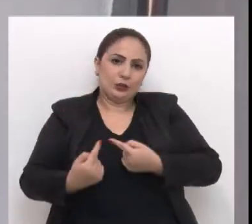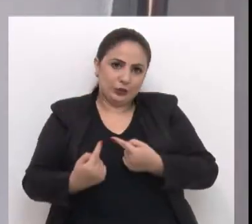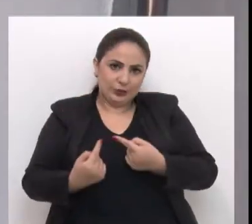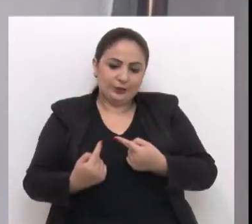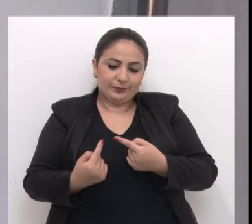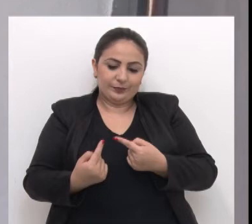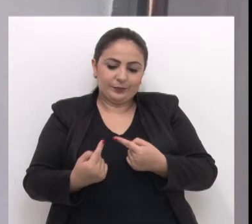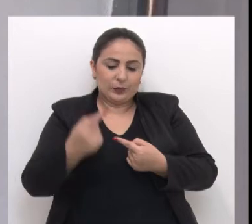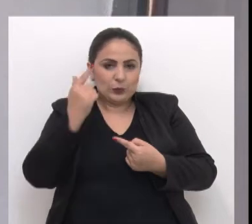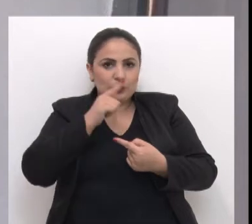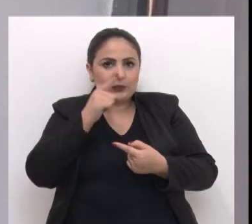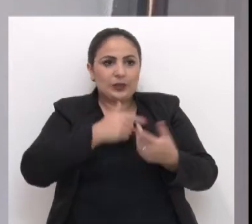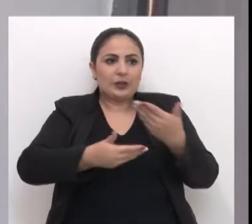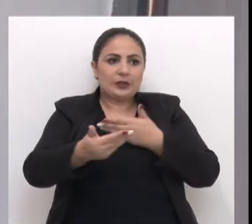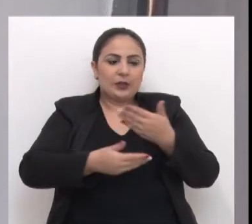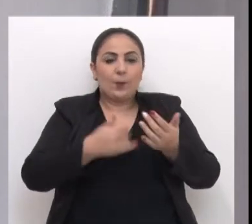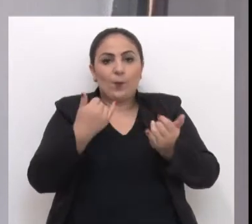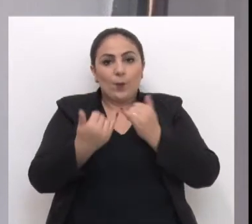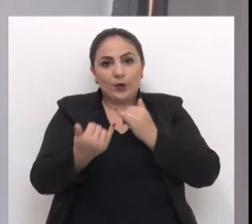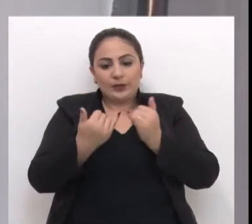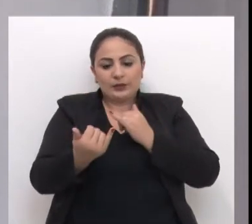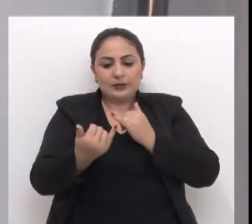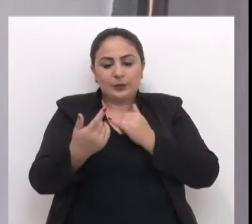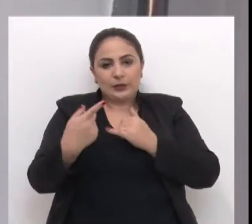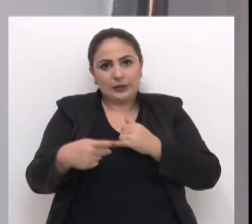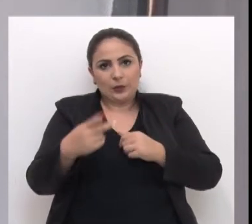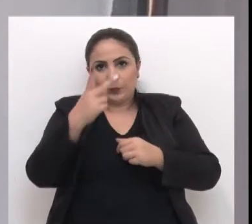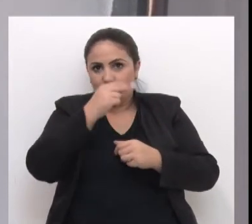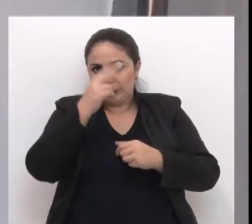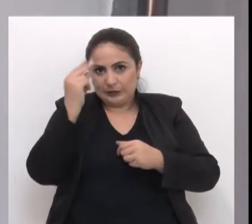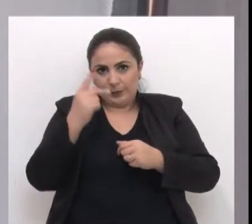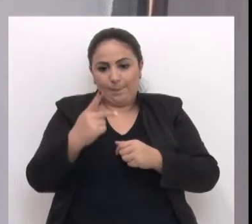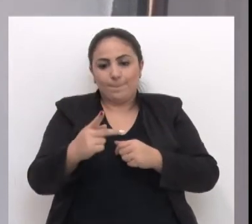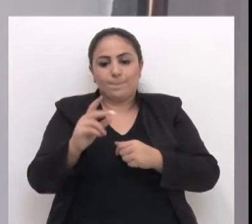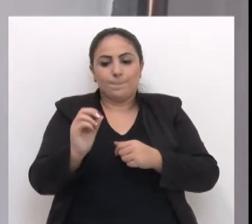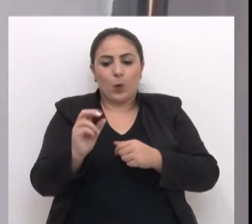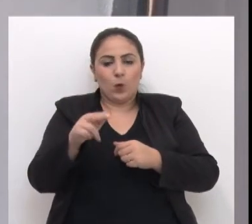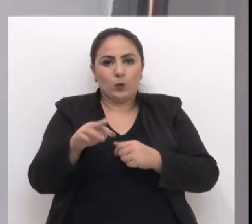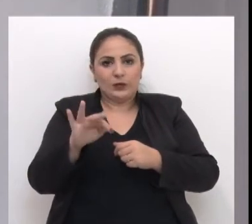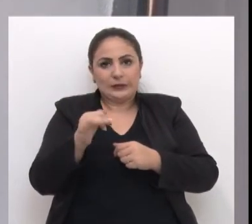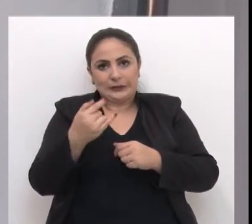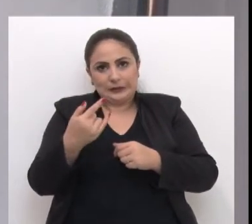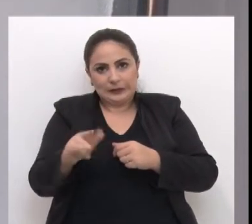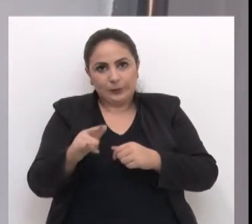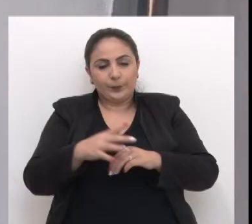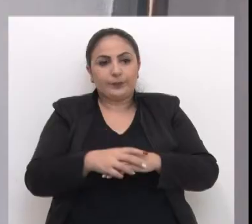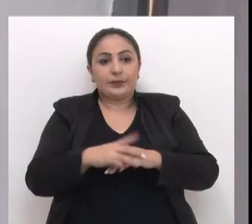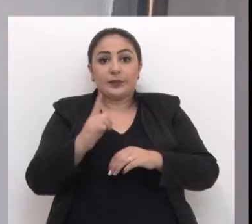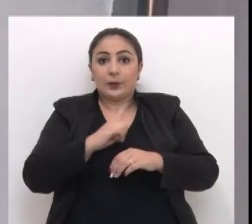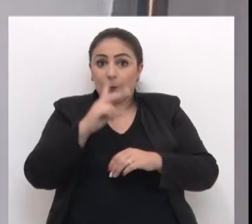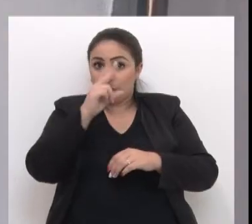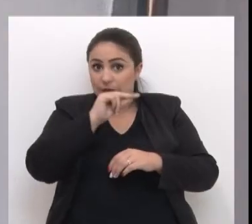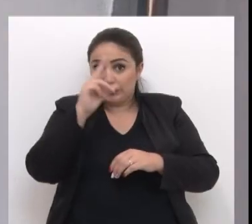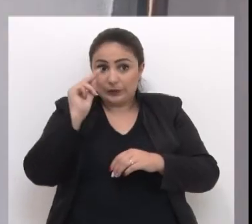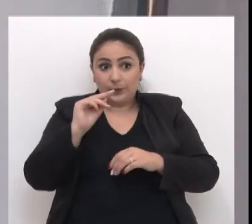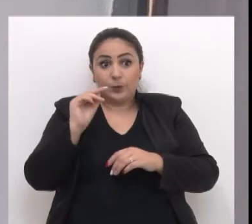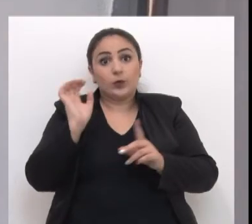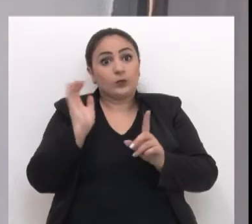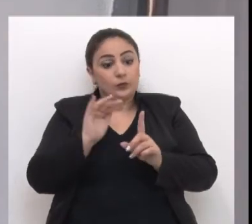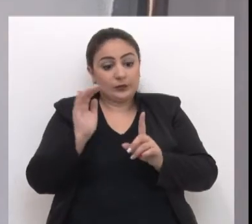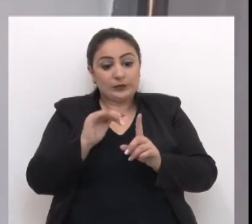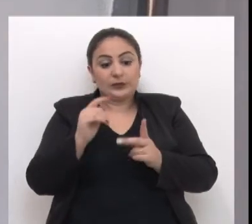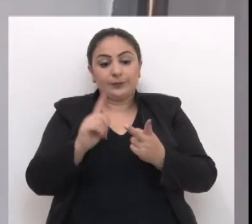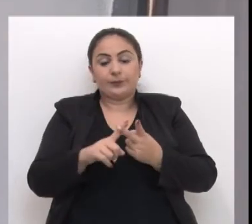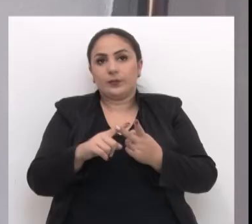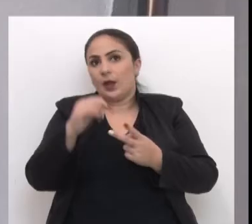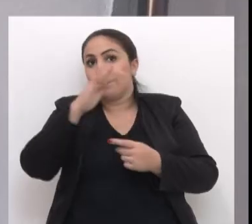estruturas para atender. Eu dava o exemplo aqui do município de Pontão, que seria um município